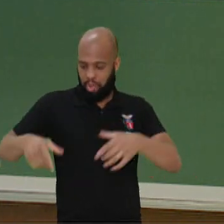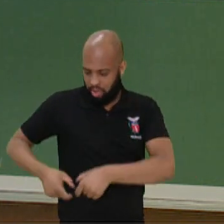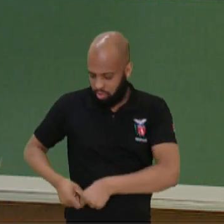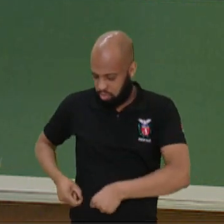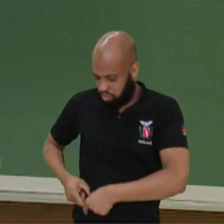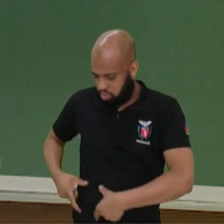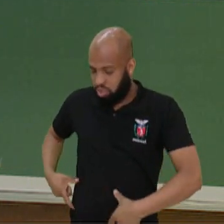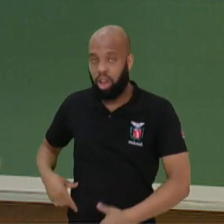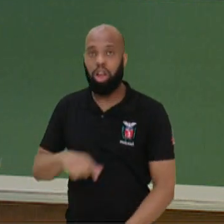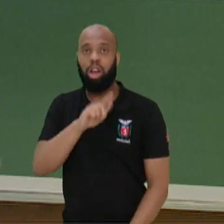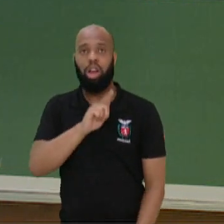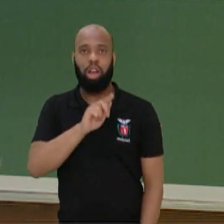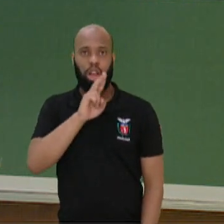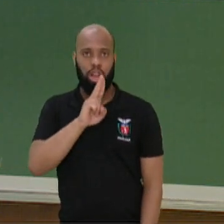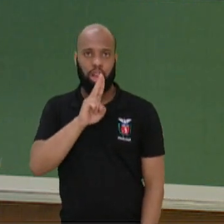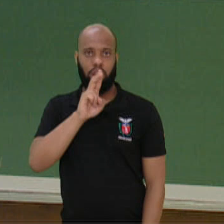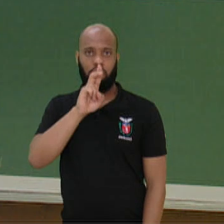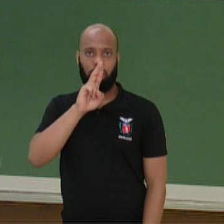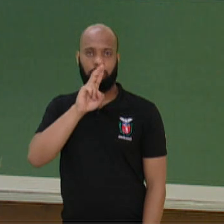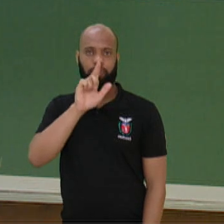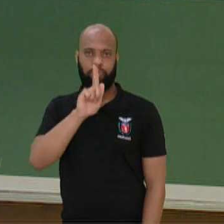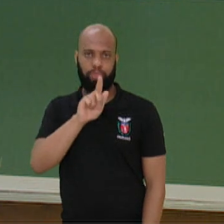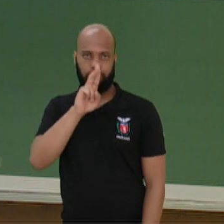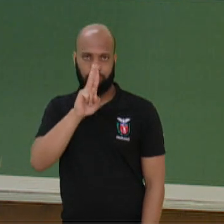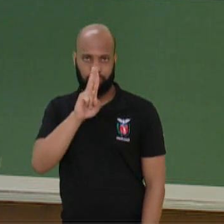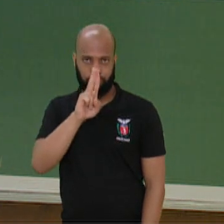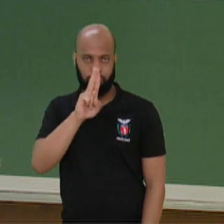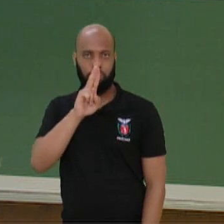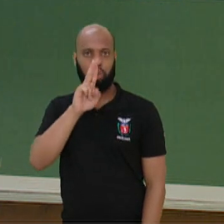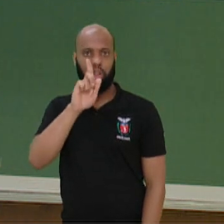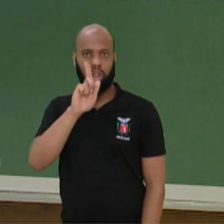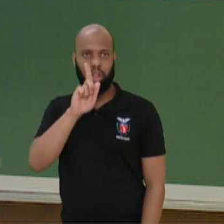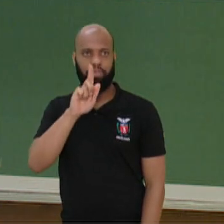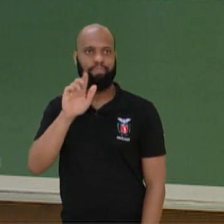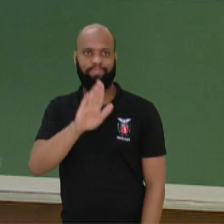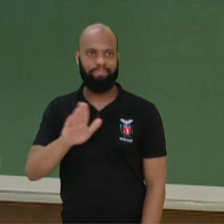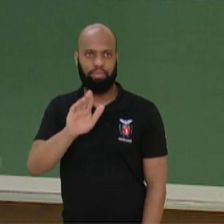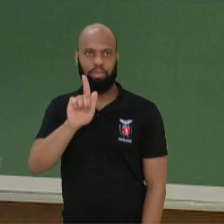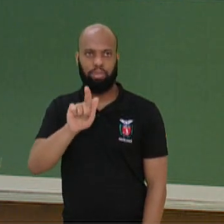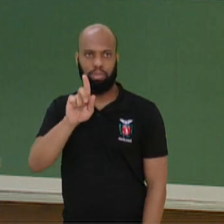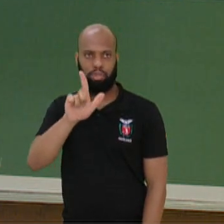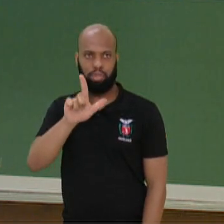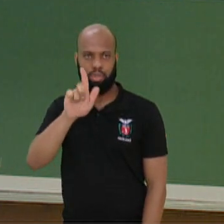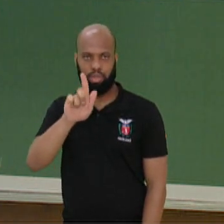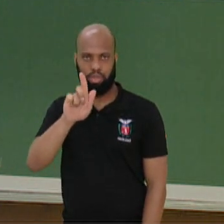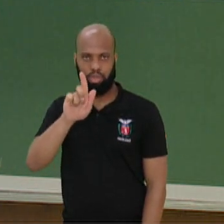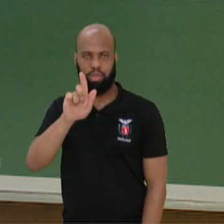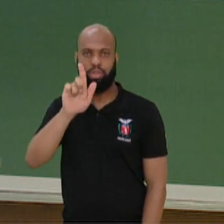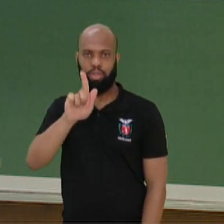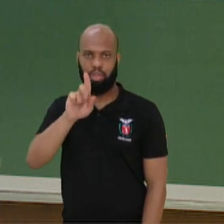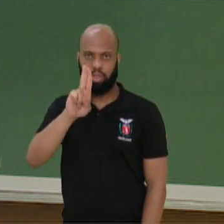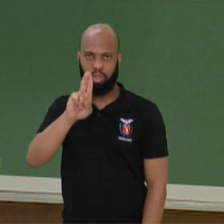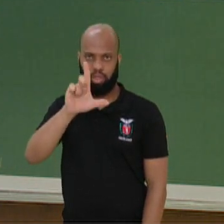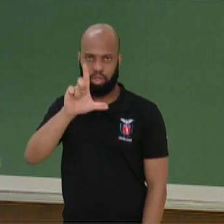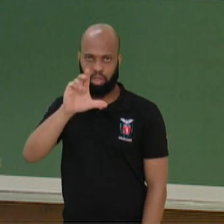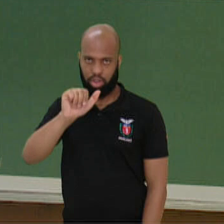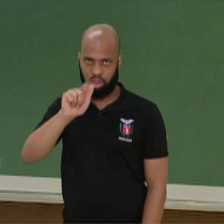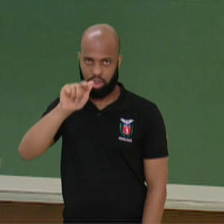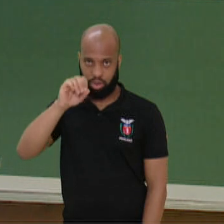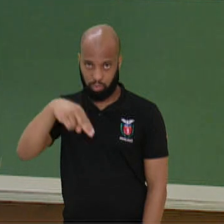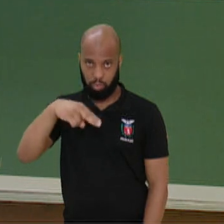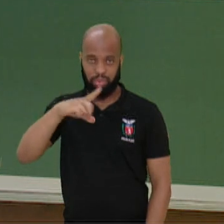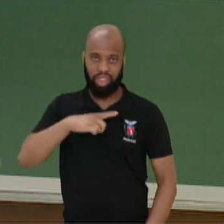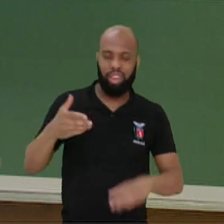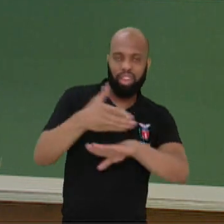para levar essa energia acumulada na glicose, no glicogênio, que está acumulado no fígado, para as